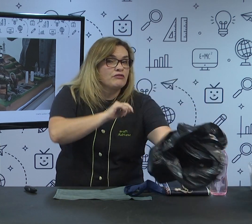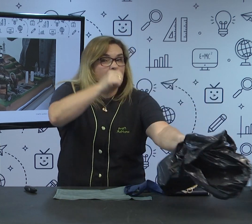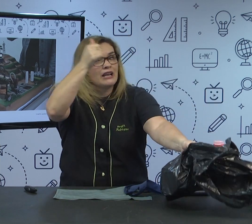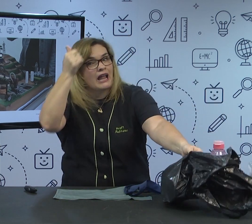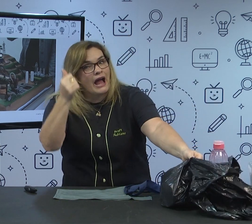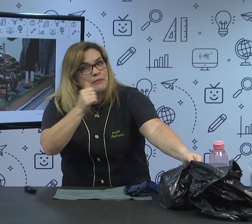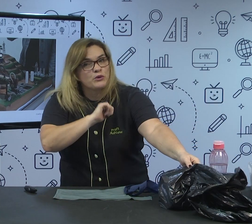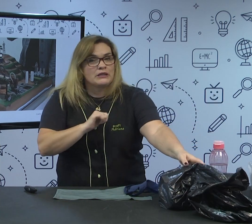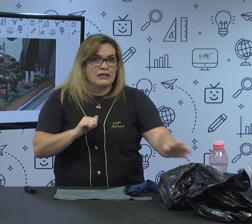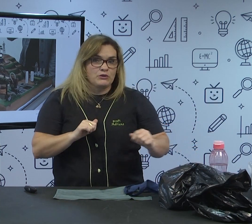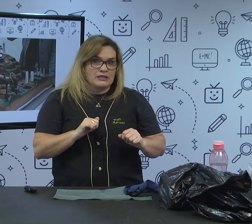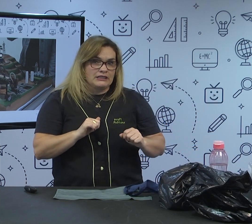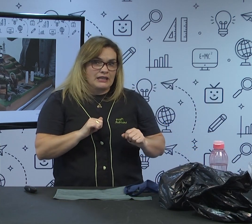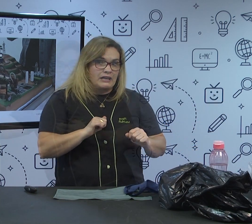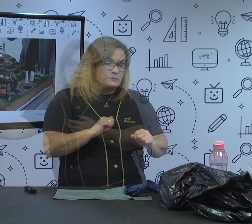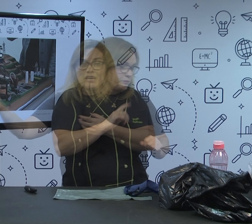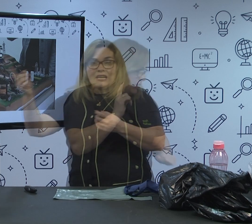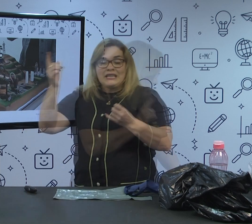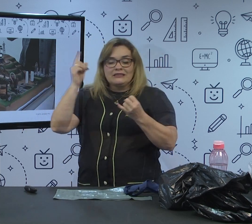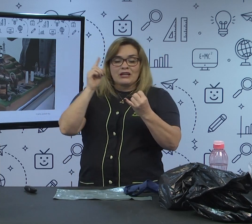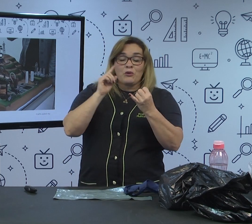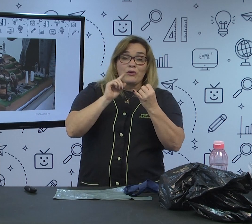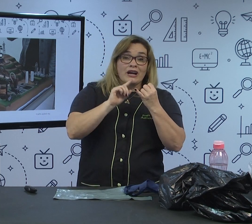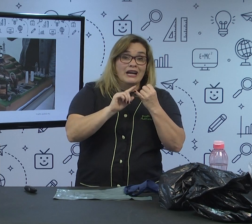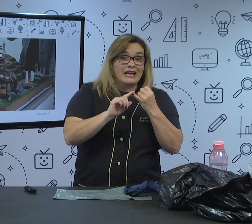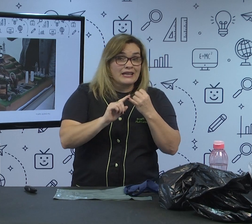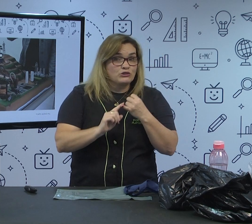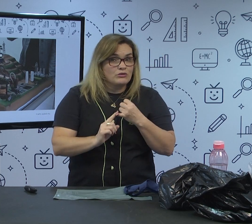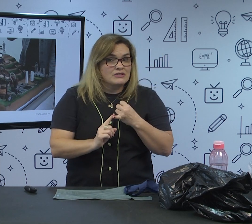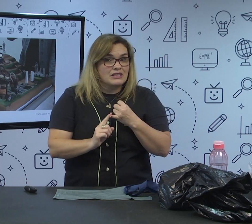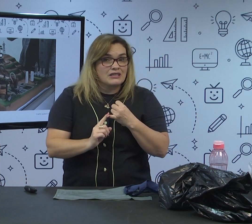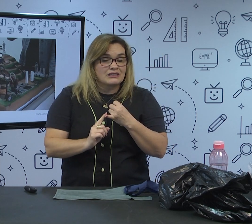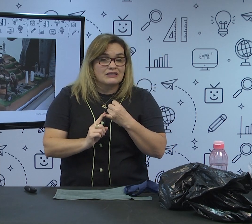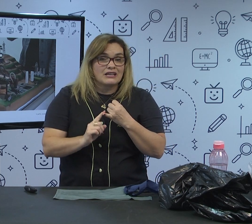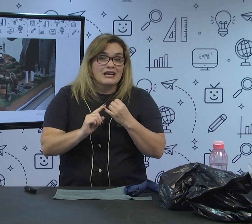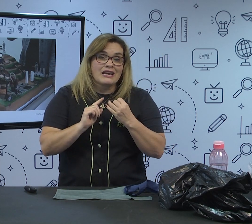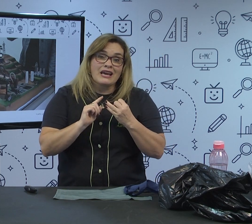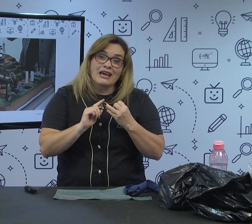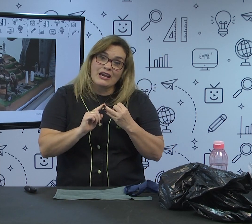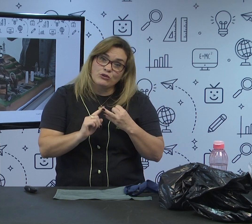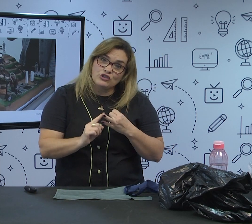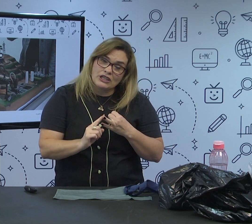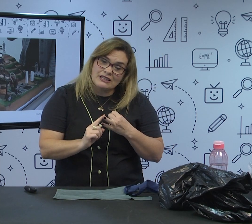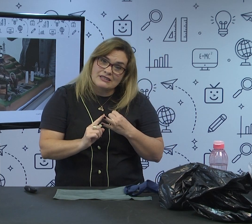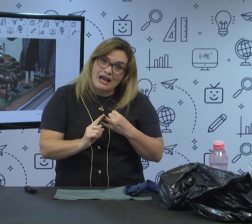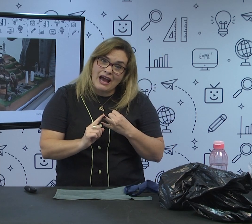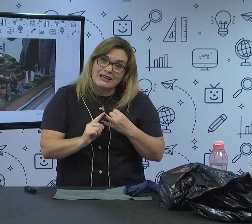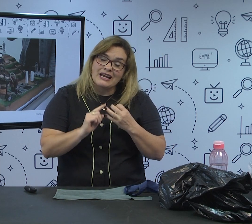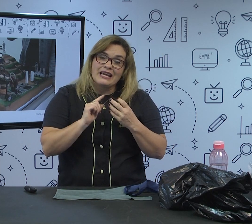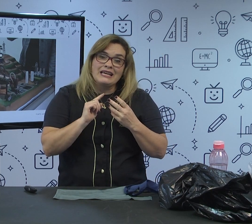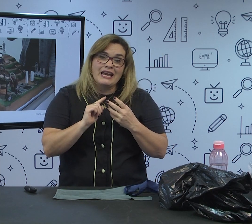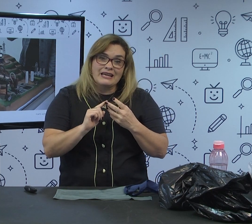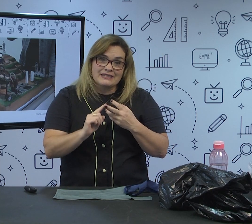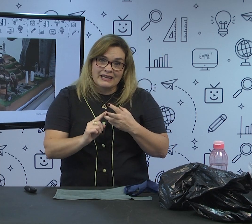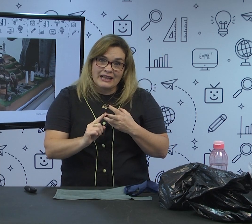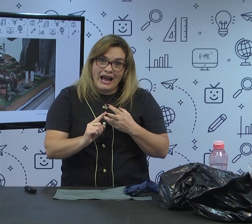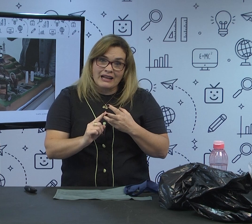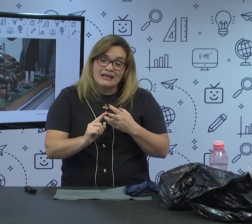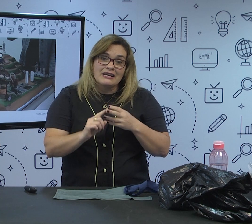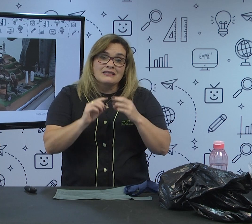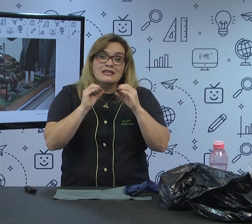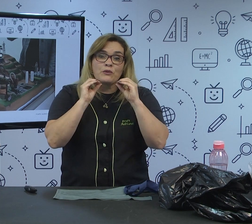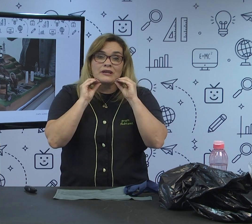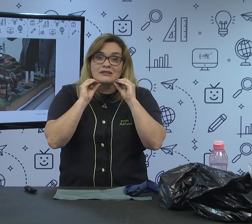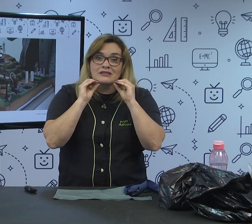lixo que vai lá para o aterro sanitário. Então, reduzir, reutilizar e